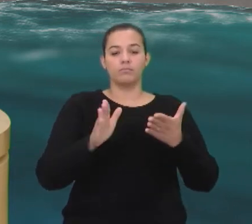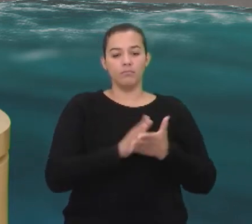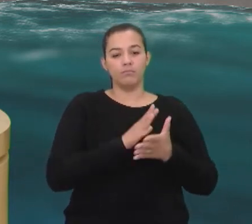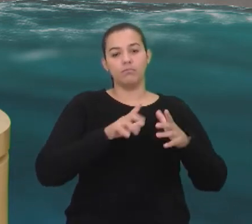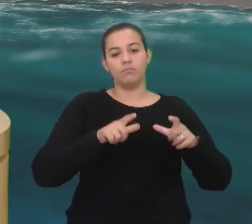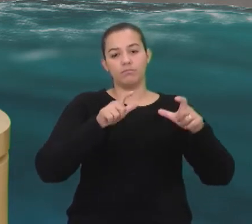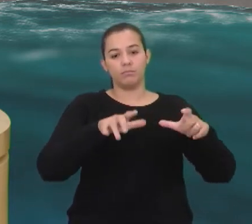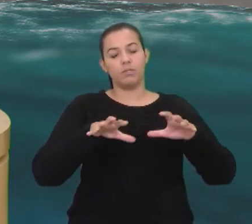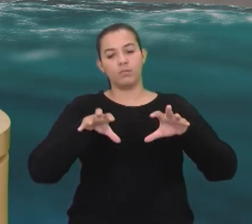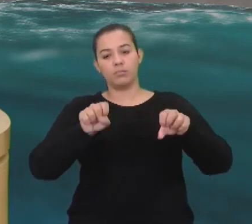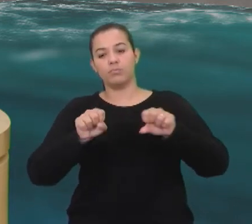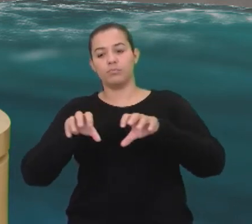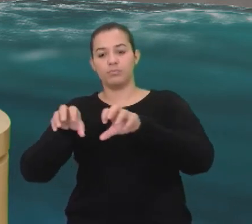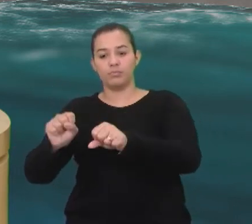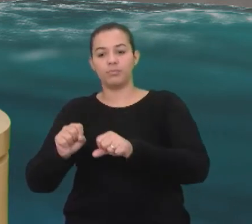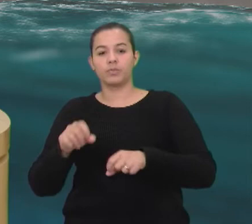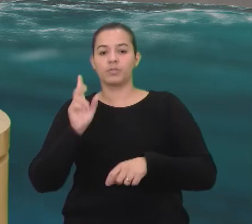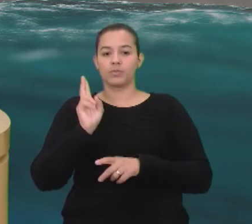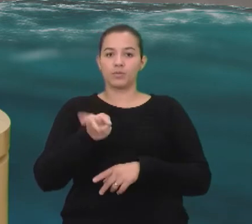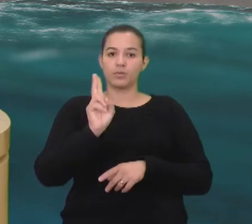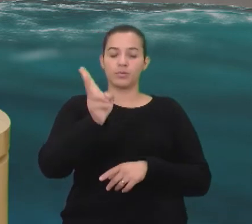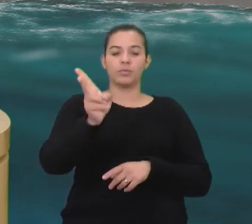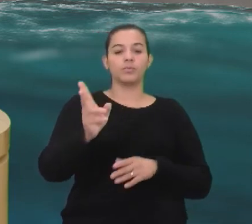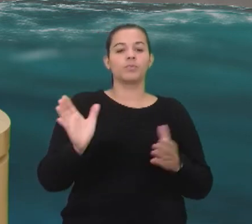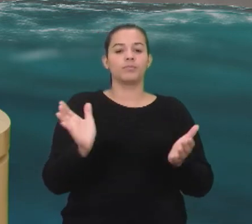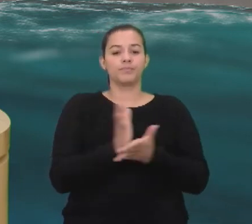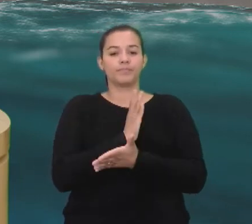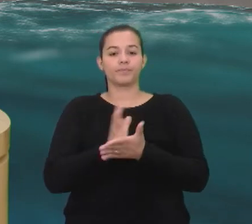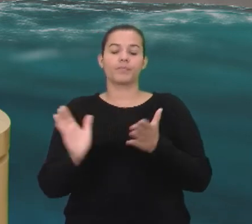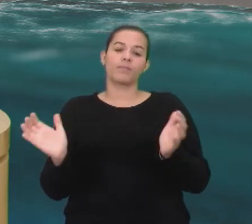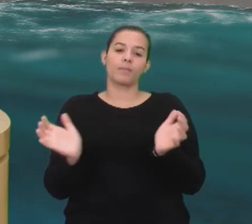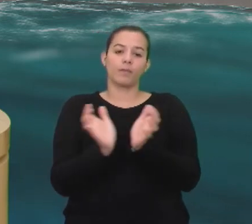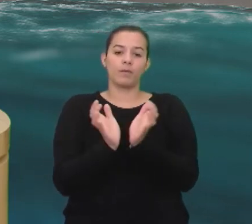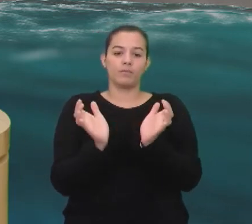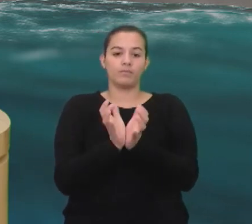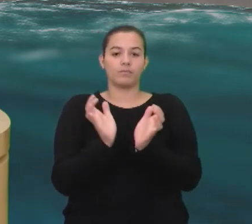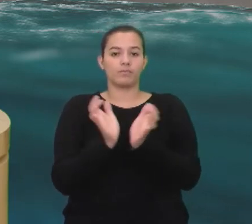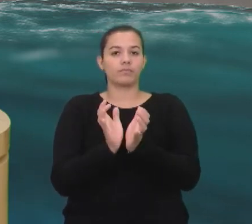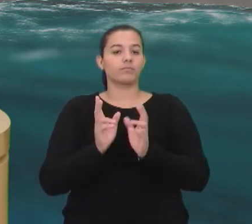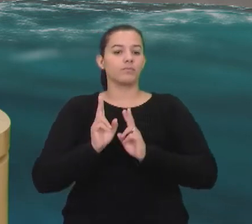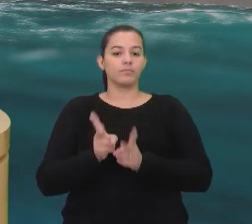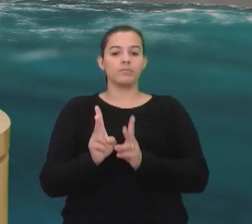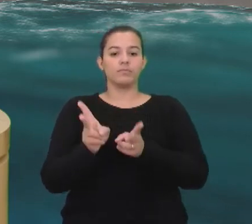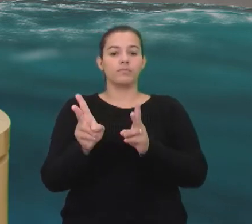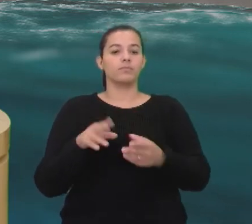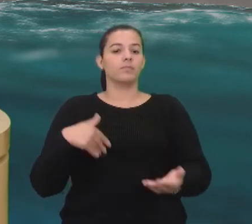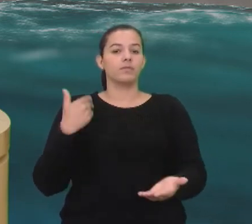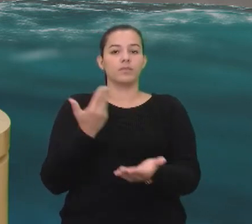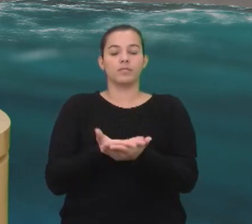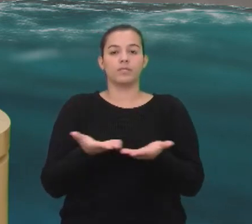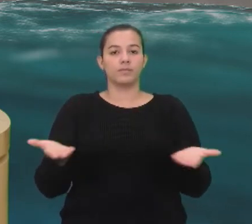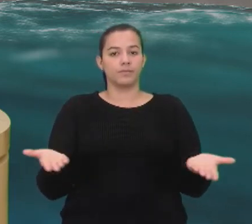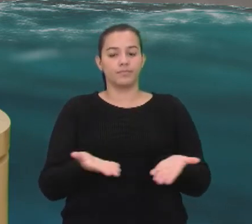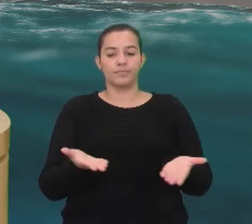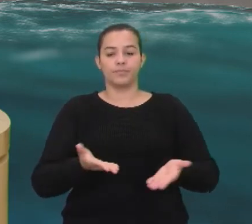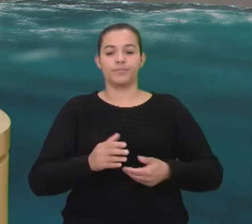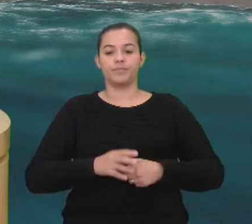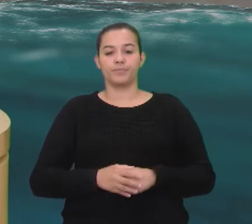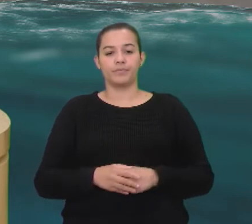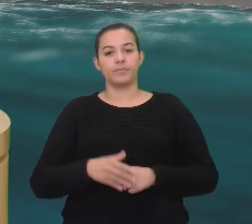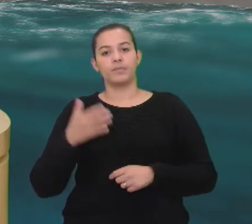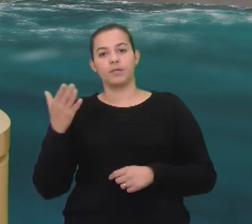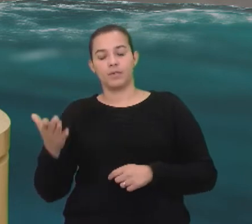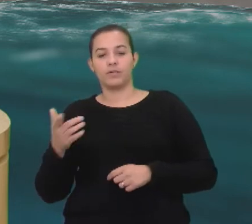mantêm colônias, conseguem manter algumas pequenas colônias, mas conseguem manter até os dias de hoje. É o caso